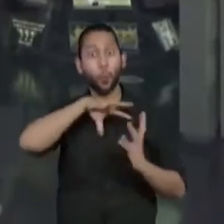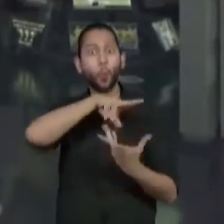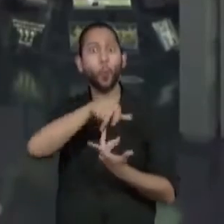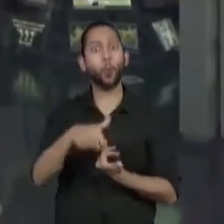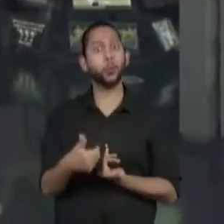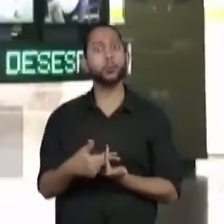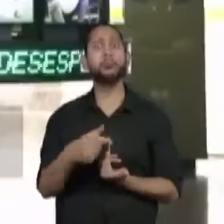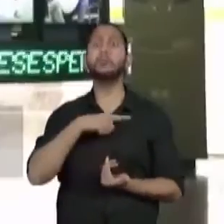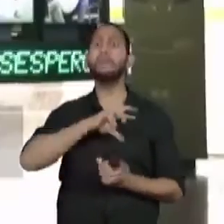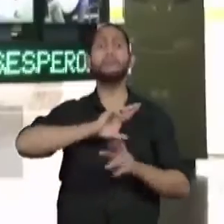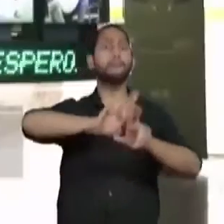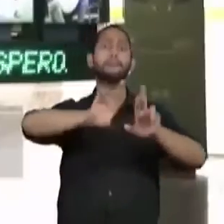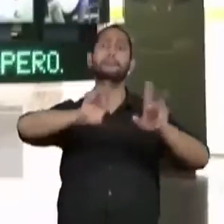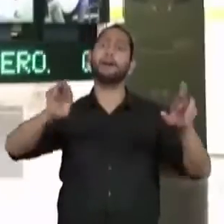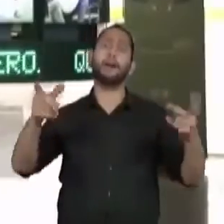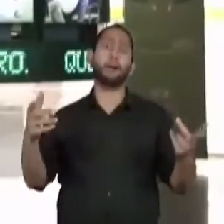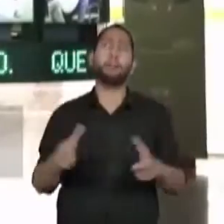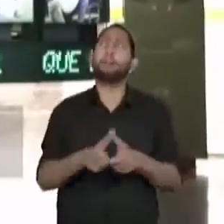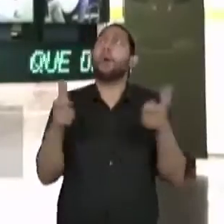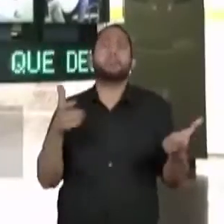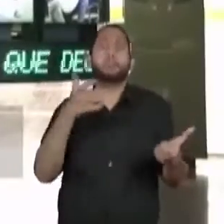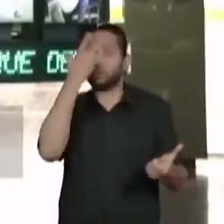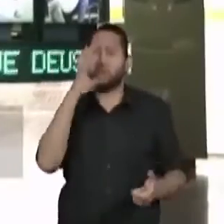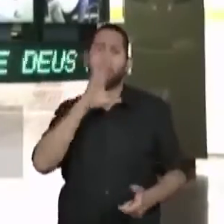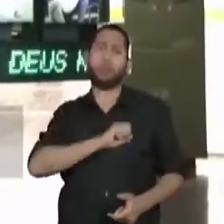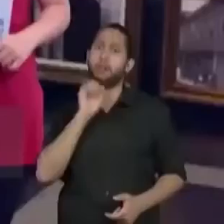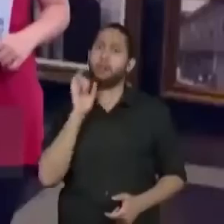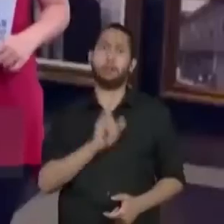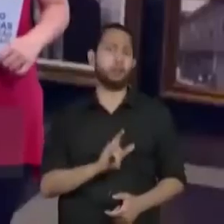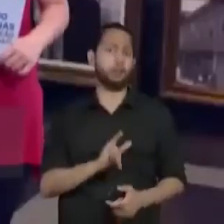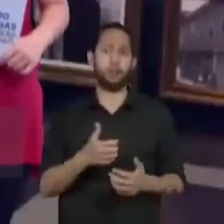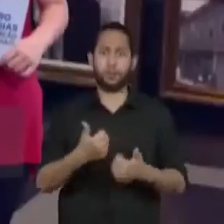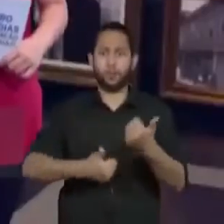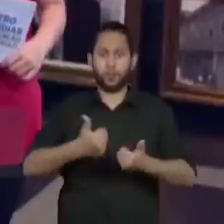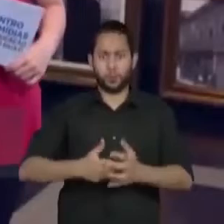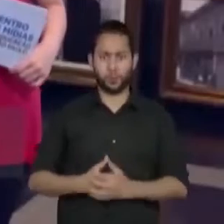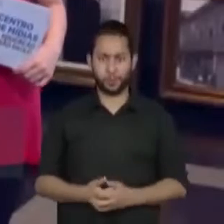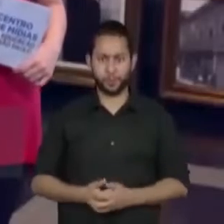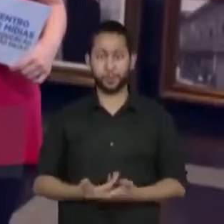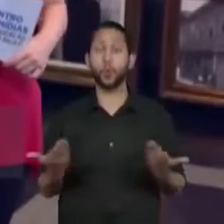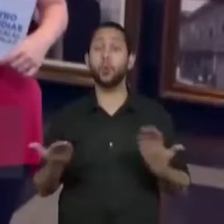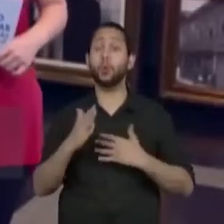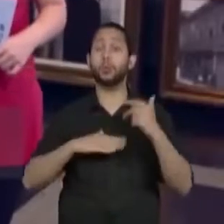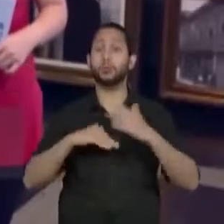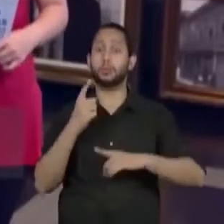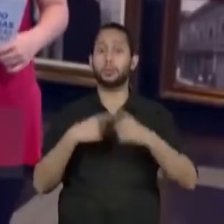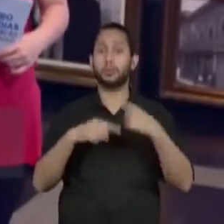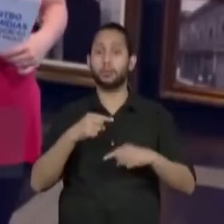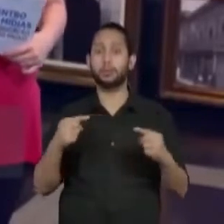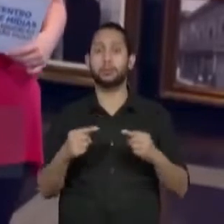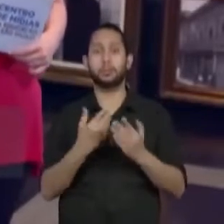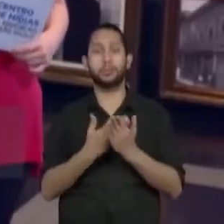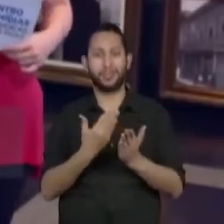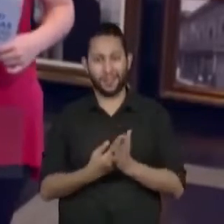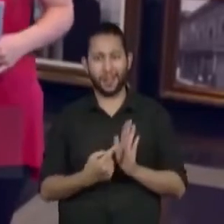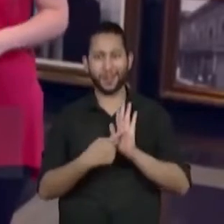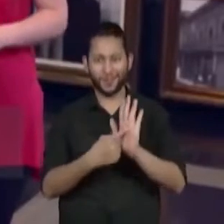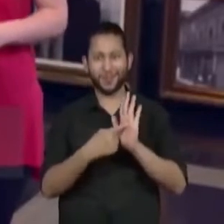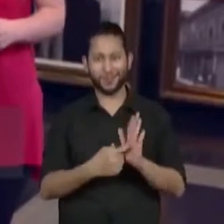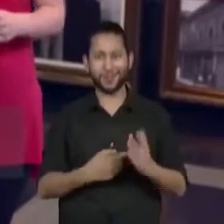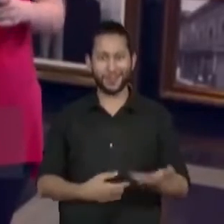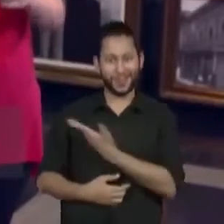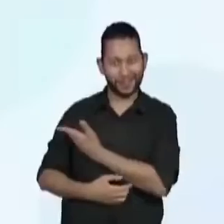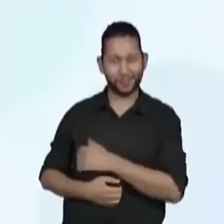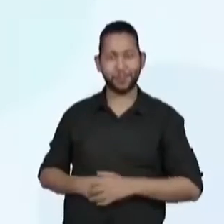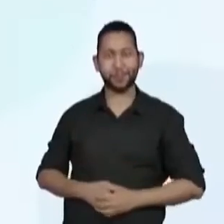amado pela maioria, né, das pessoas. Maioria, isso mesmo. Nós temos habilidades a serem trabalhadas na sequência dessa aula. Você pode falar pra